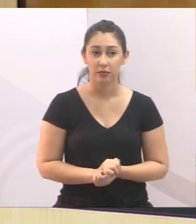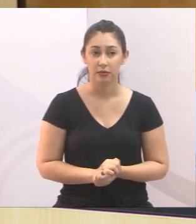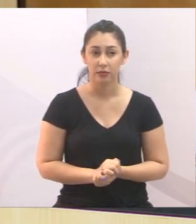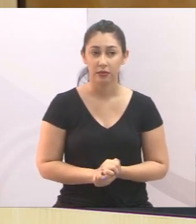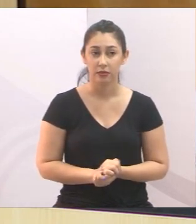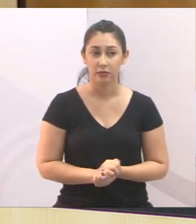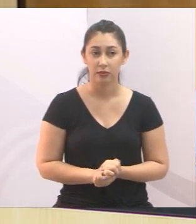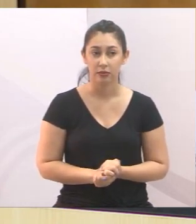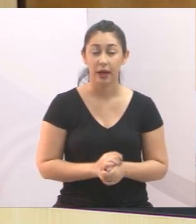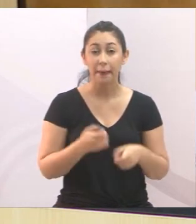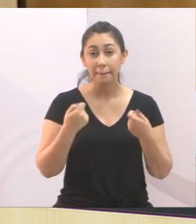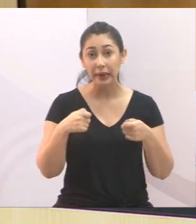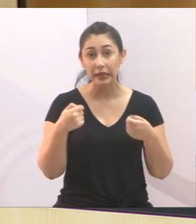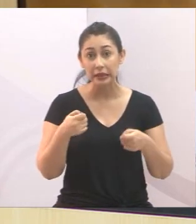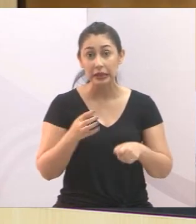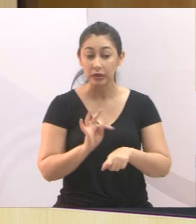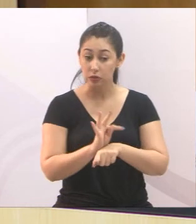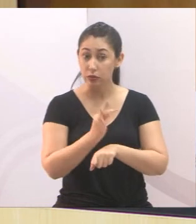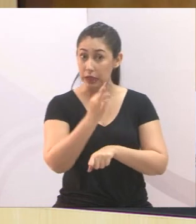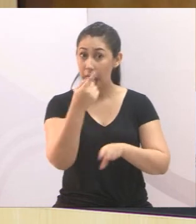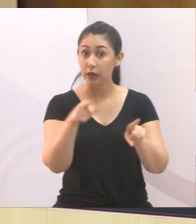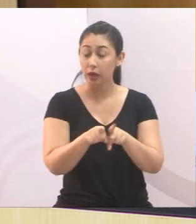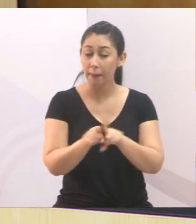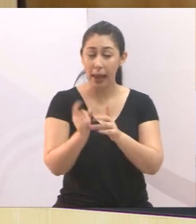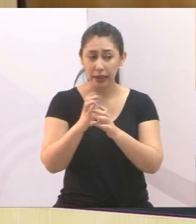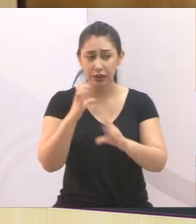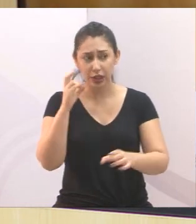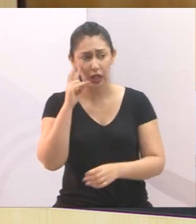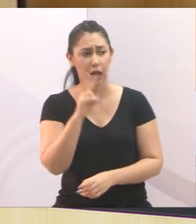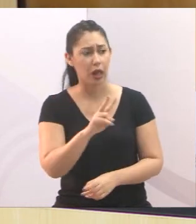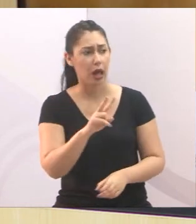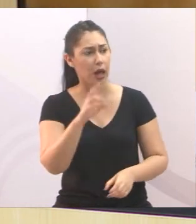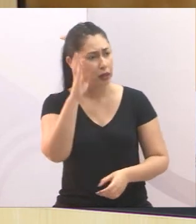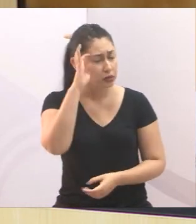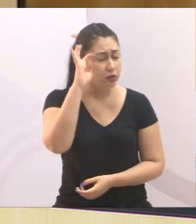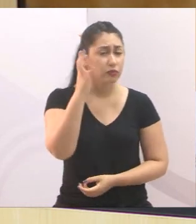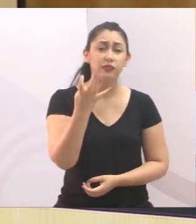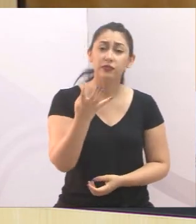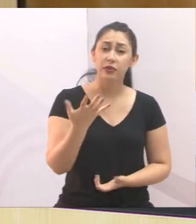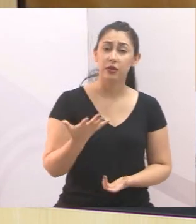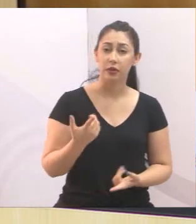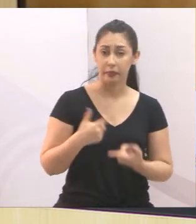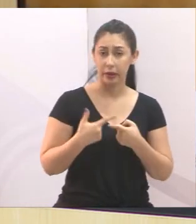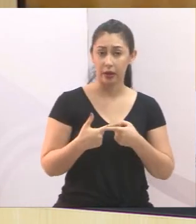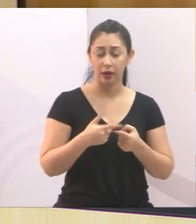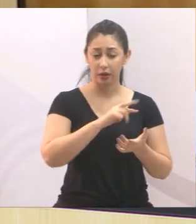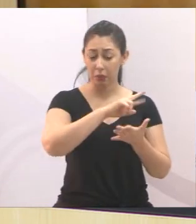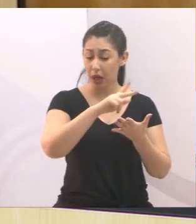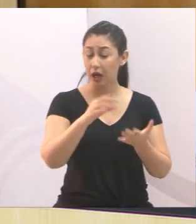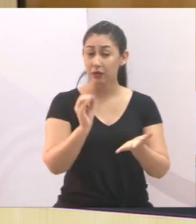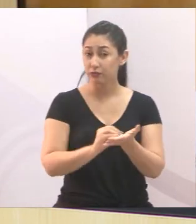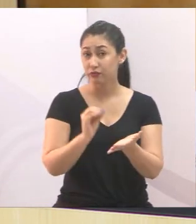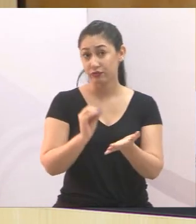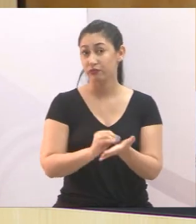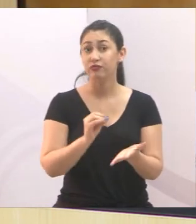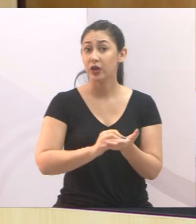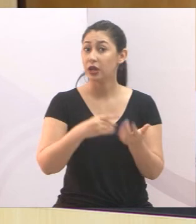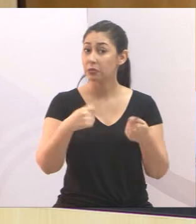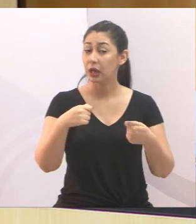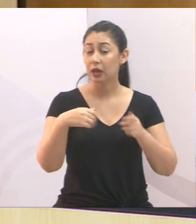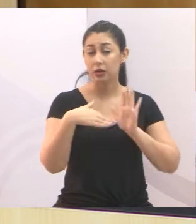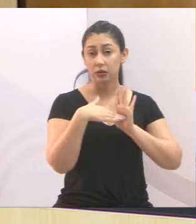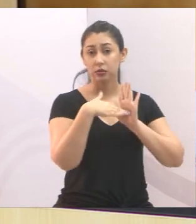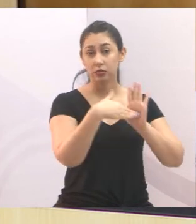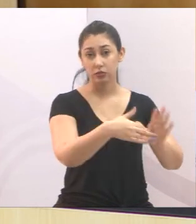parecer técnico de engenharia para sanar a reclamação, falta de calçamento ou grama no entorno dos blocos, deixaram terra que invadem a